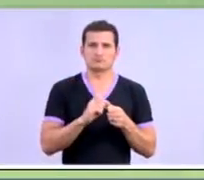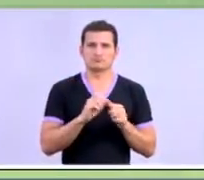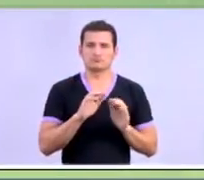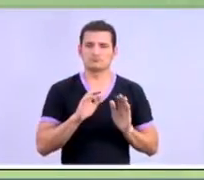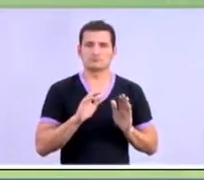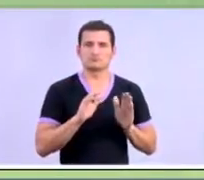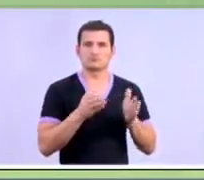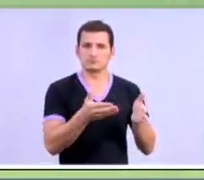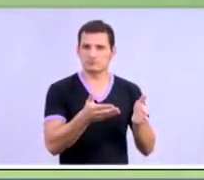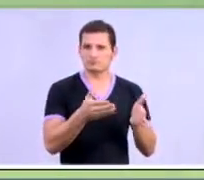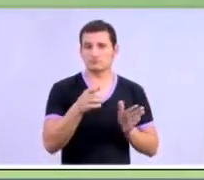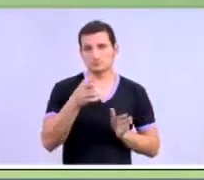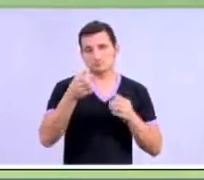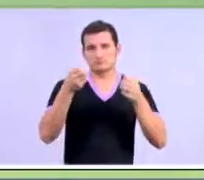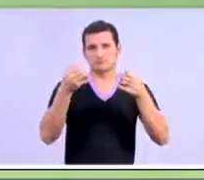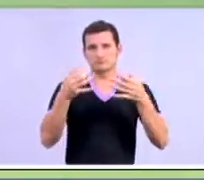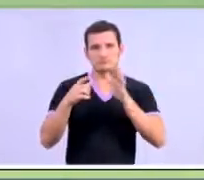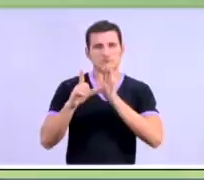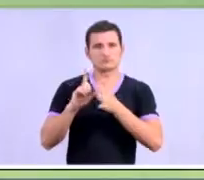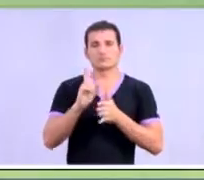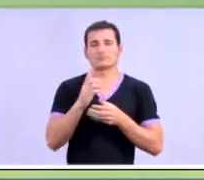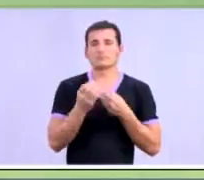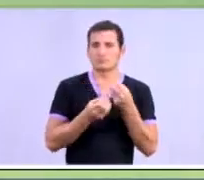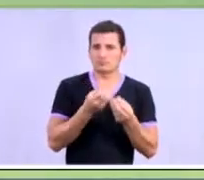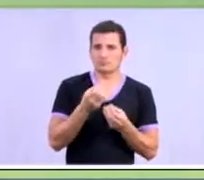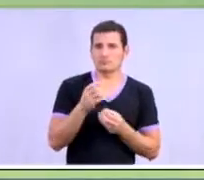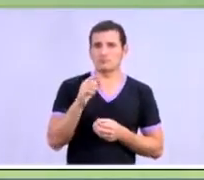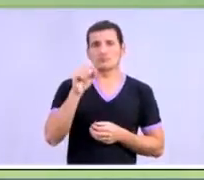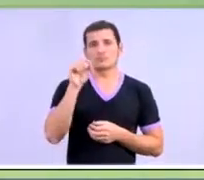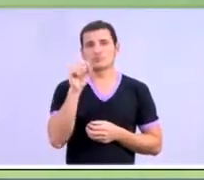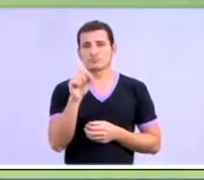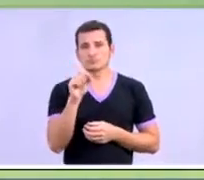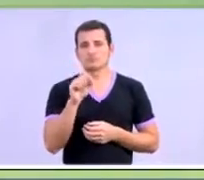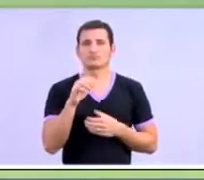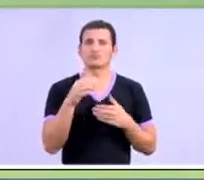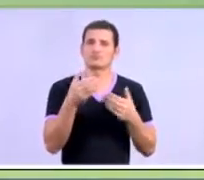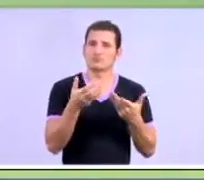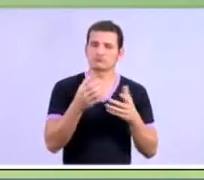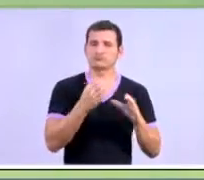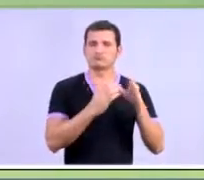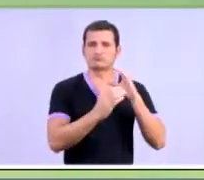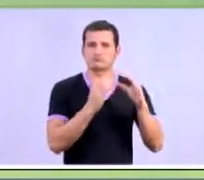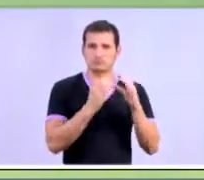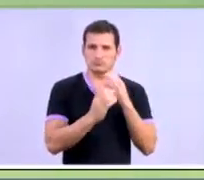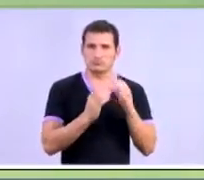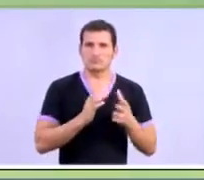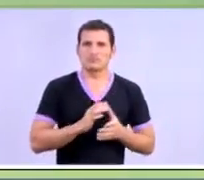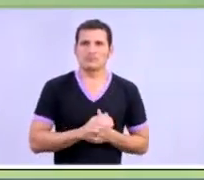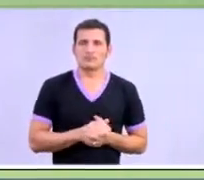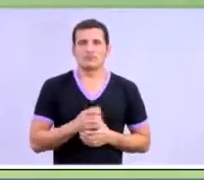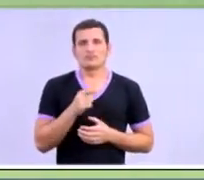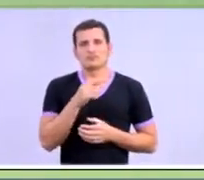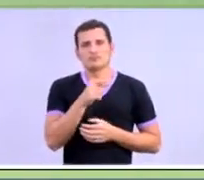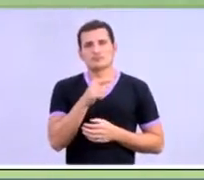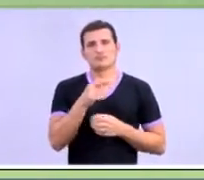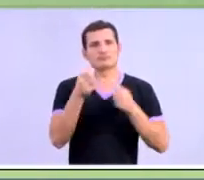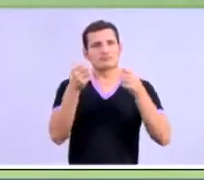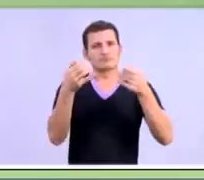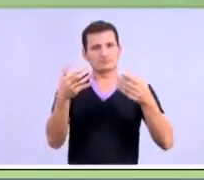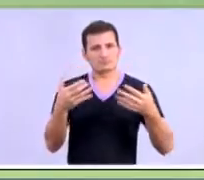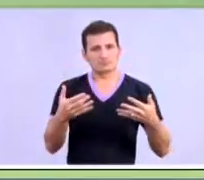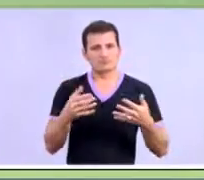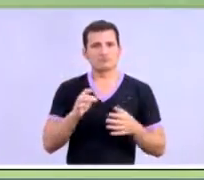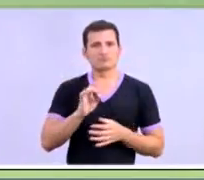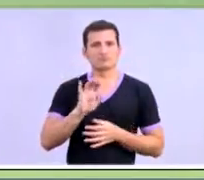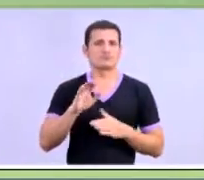que falei anteriormente. Não é como, é o que, né? Qual parte da comunicação, enfim. E eles descrevem somente quais